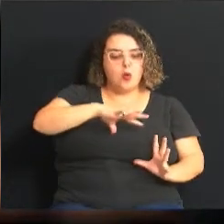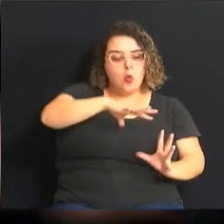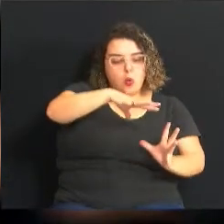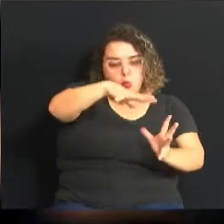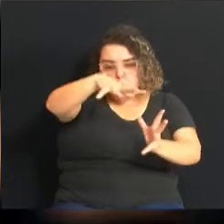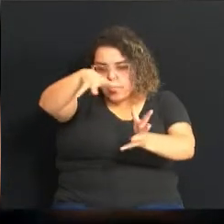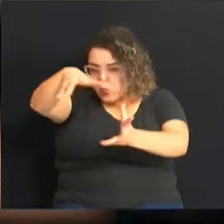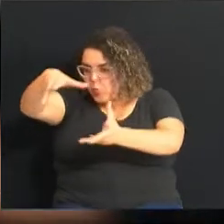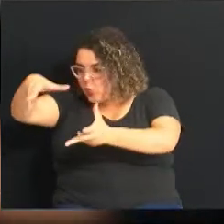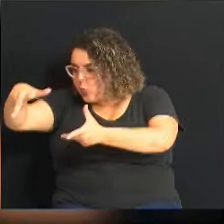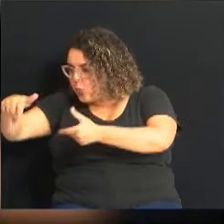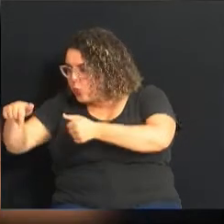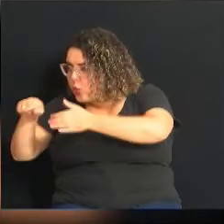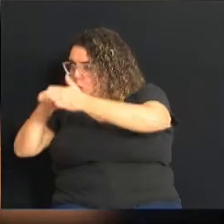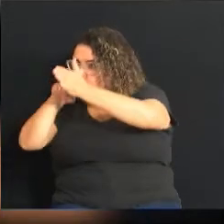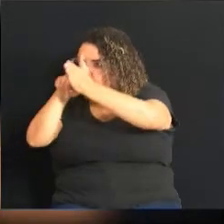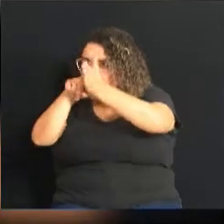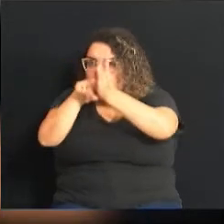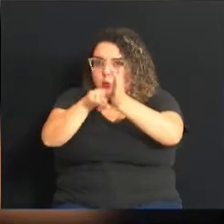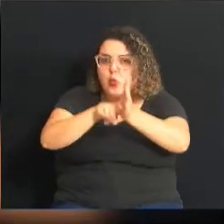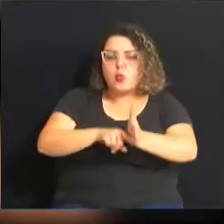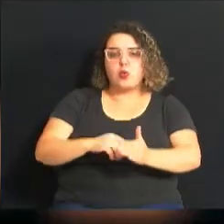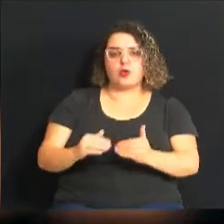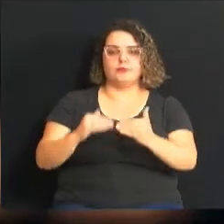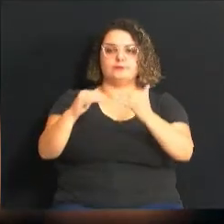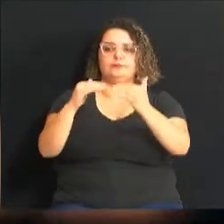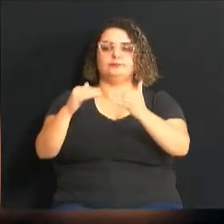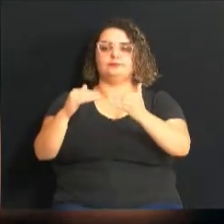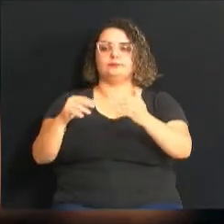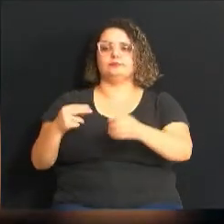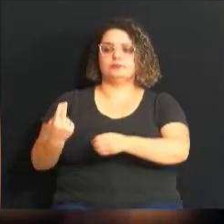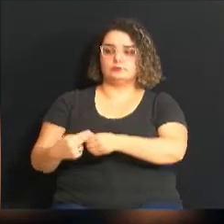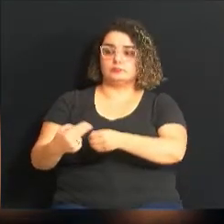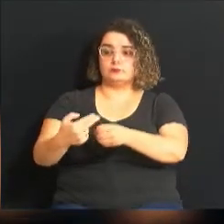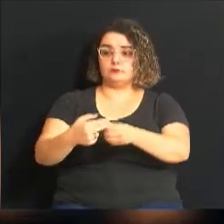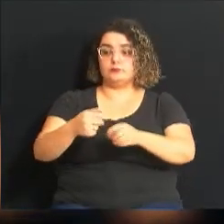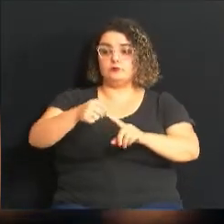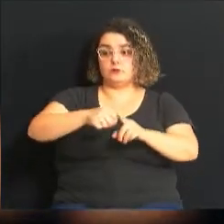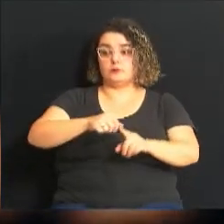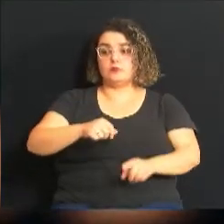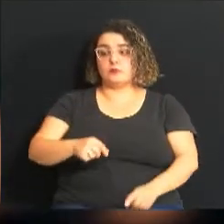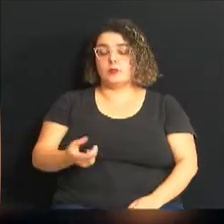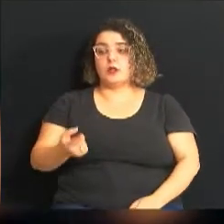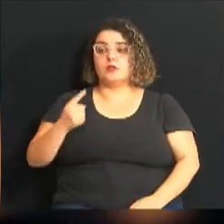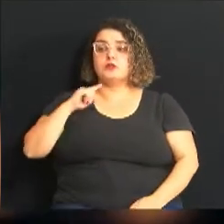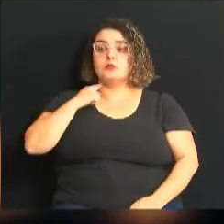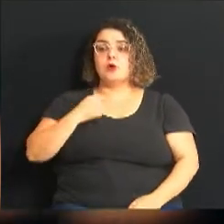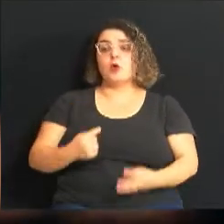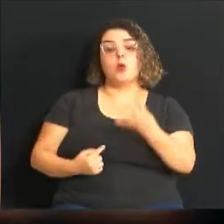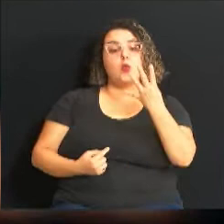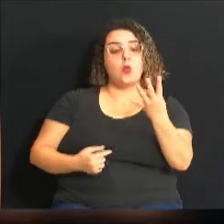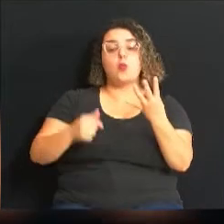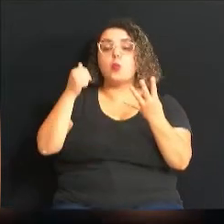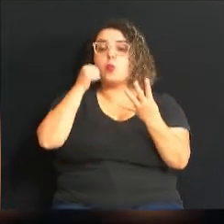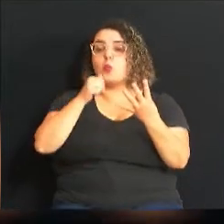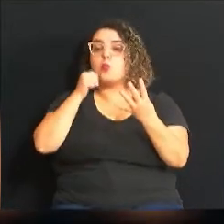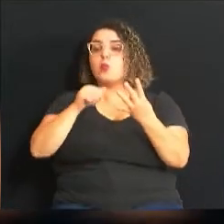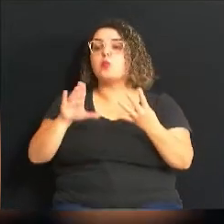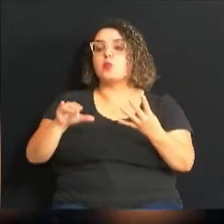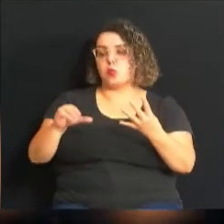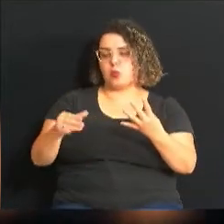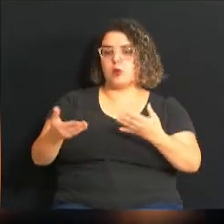programas científicos desenvolvidos pela Unicamp. Em maio, reuniu 4 mulheres cientistas para compartilhar